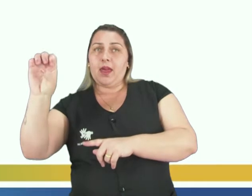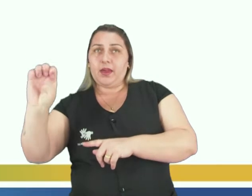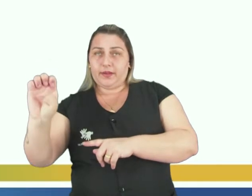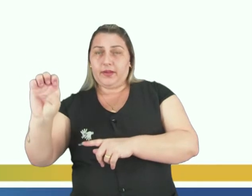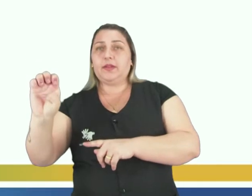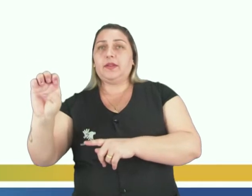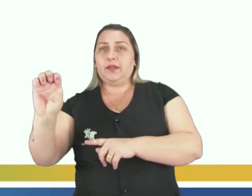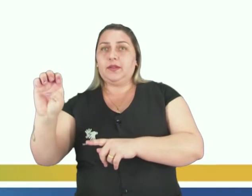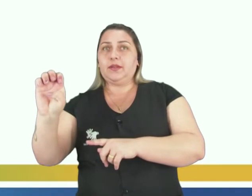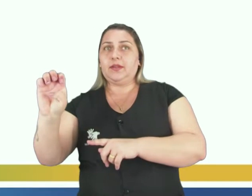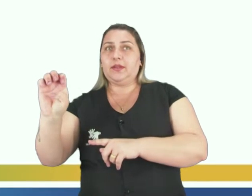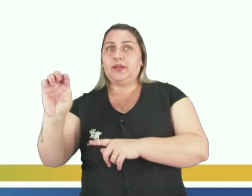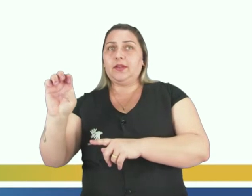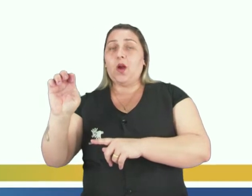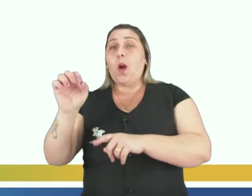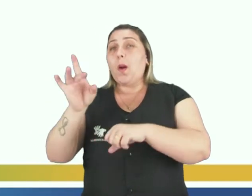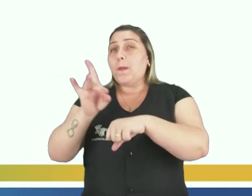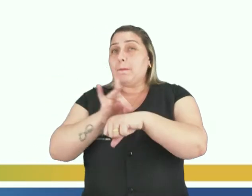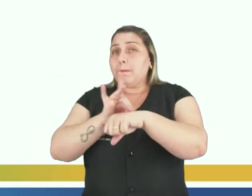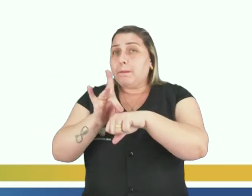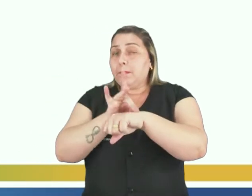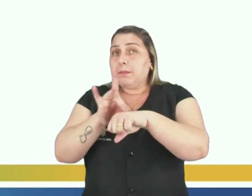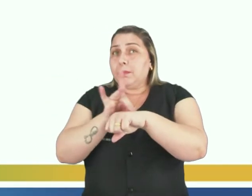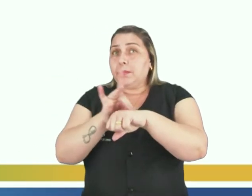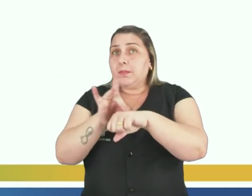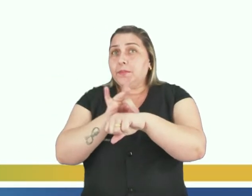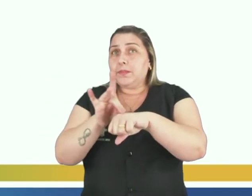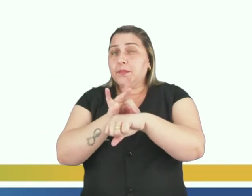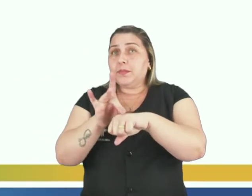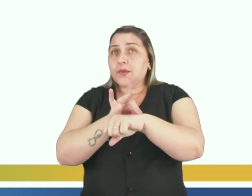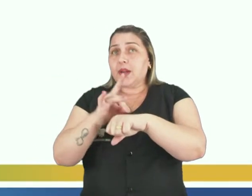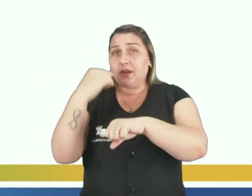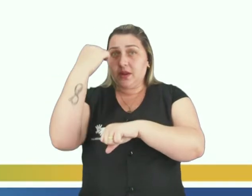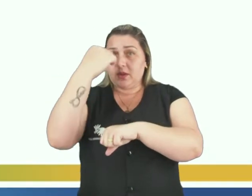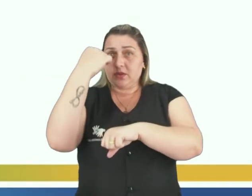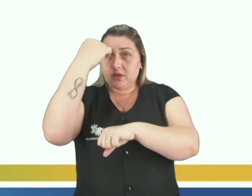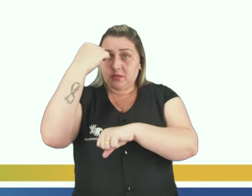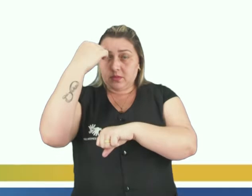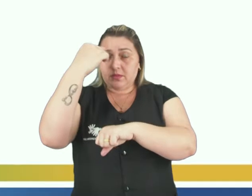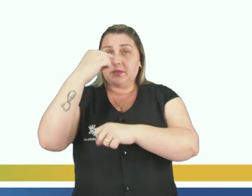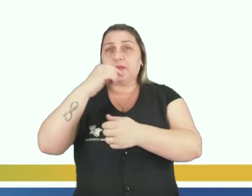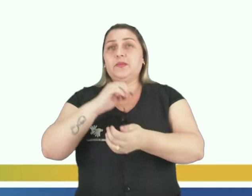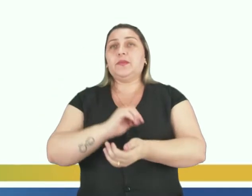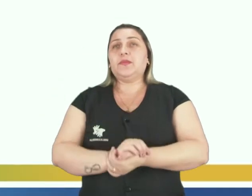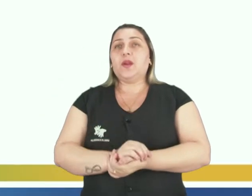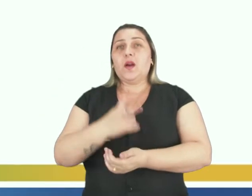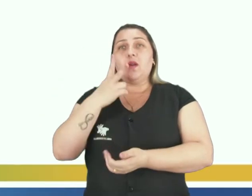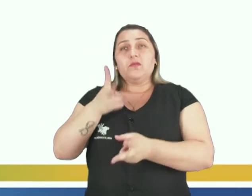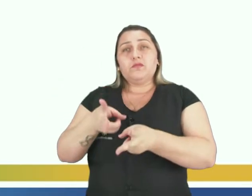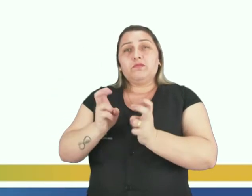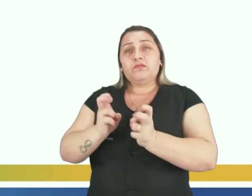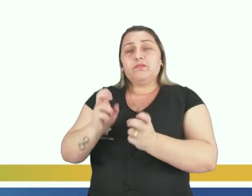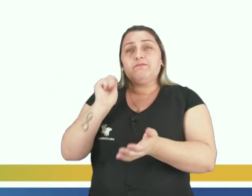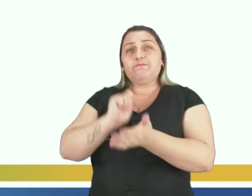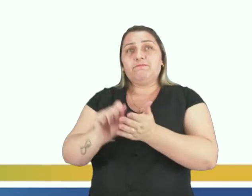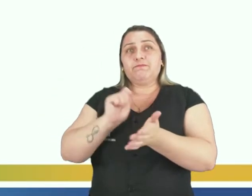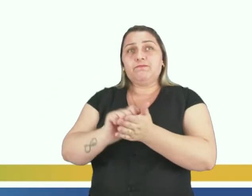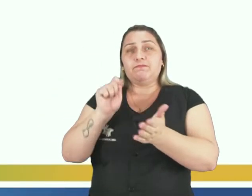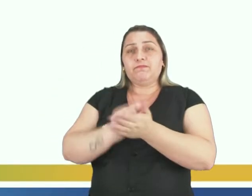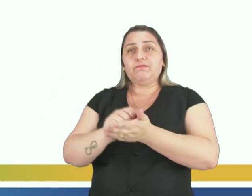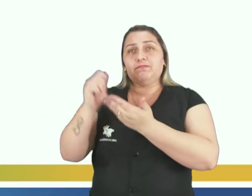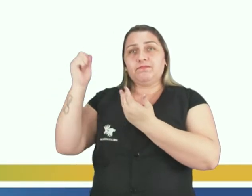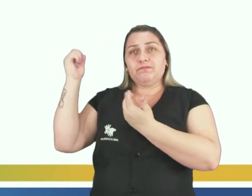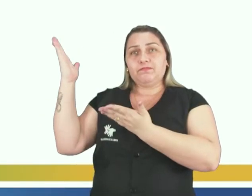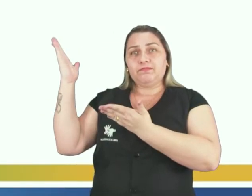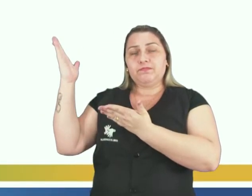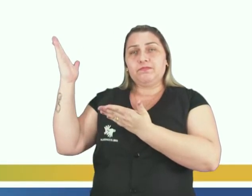rioplatense ficaria, yo soy María Márquez. E vos, como te chamas? Tu tienes